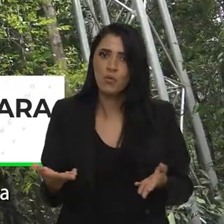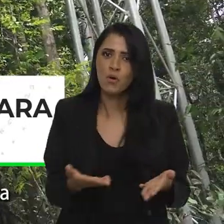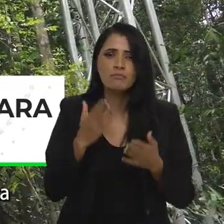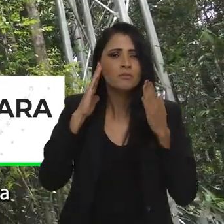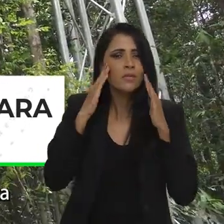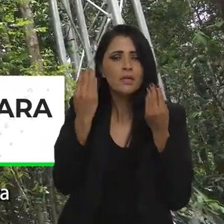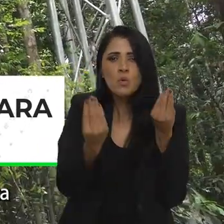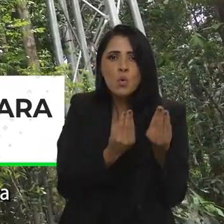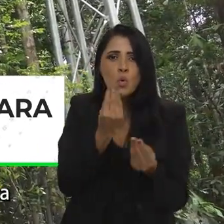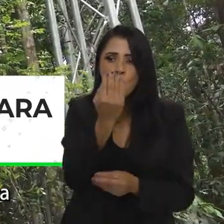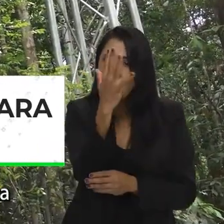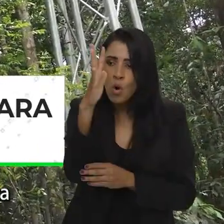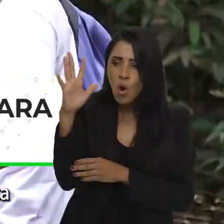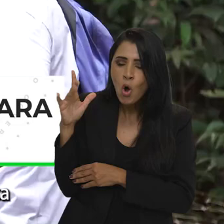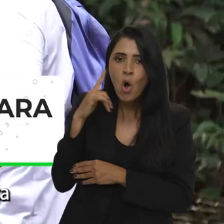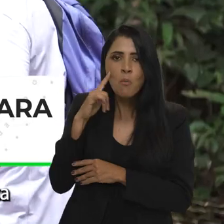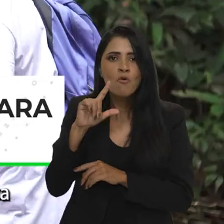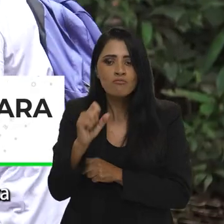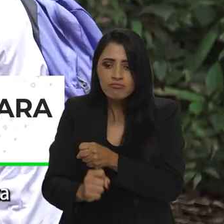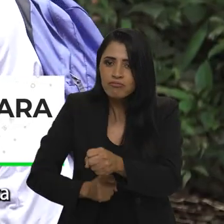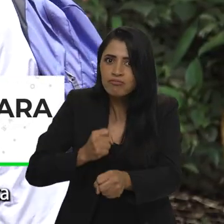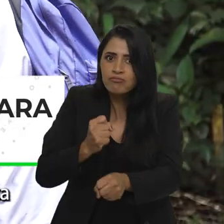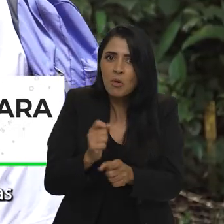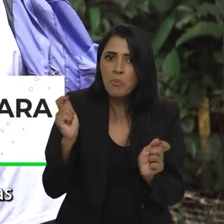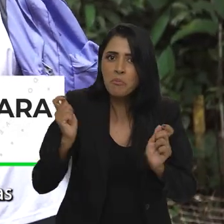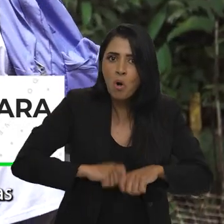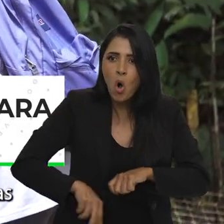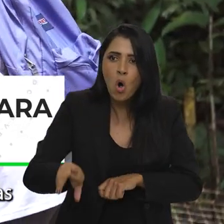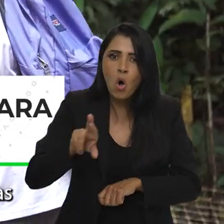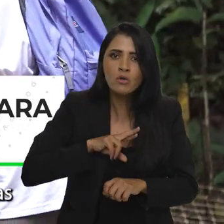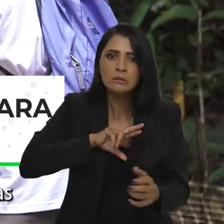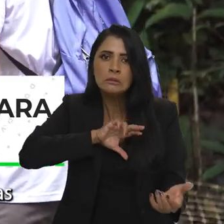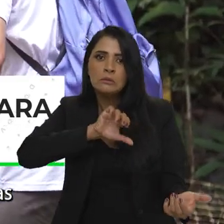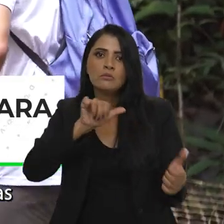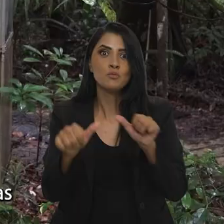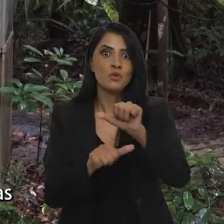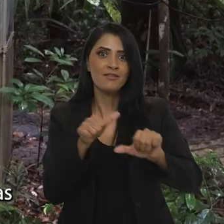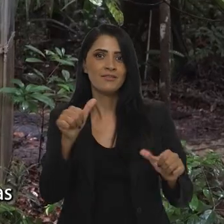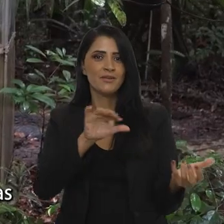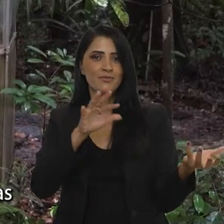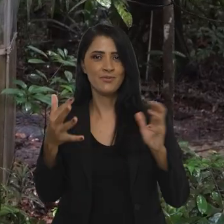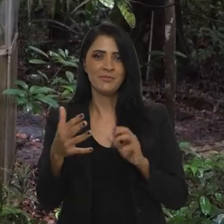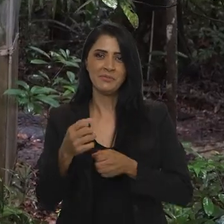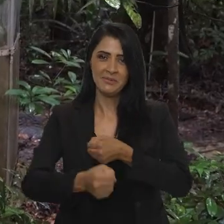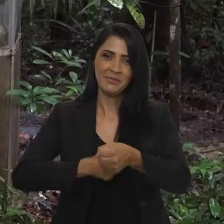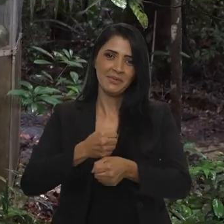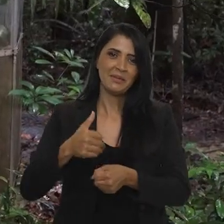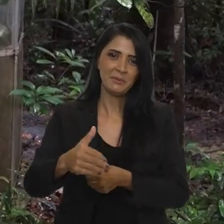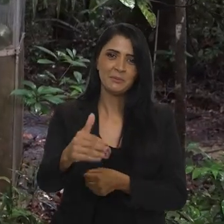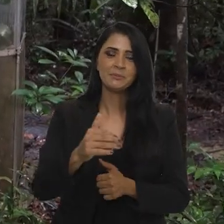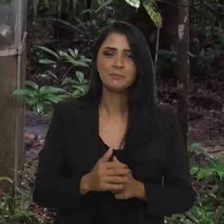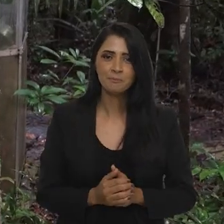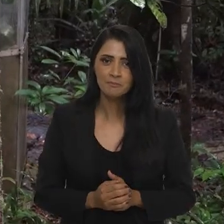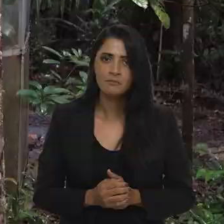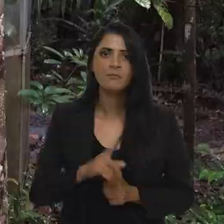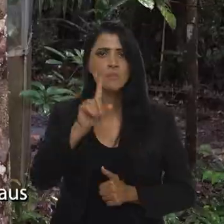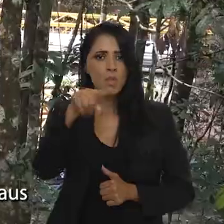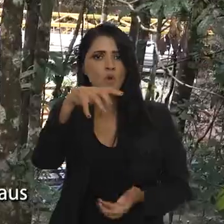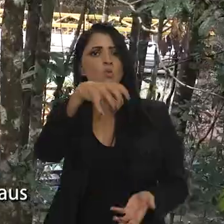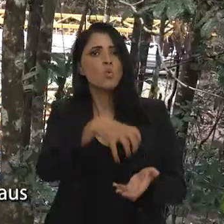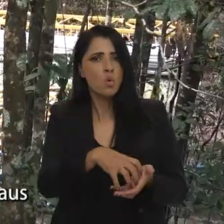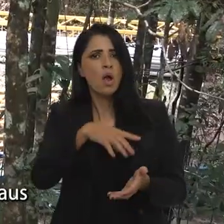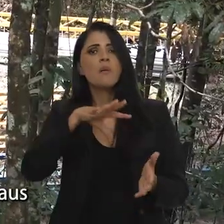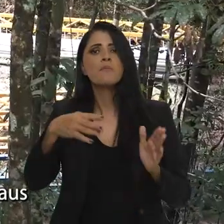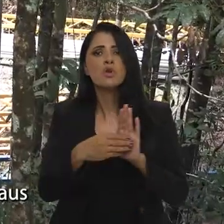inovador para entender como a floresta amazônica poderá responder às mudanças climáticas nos próximos anos.